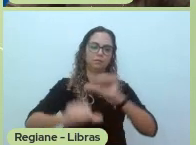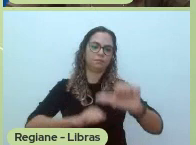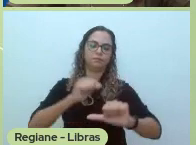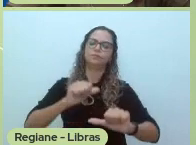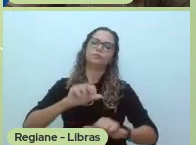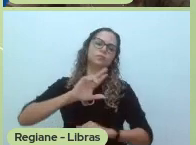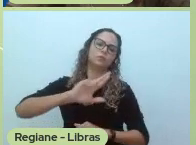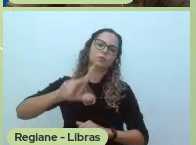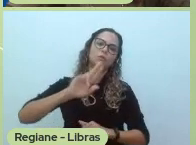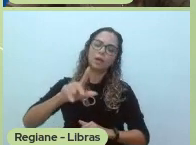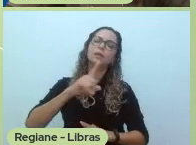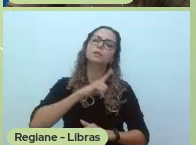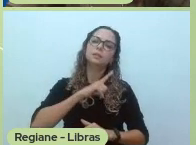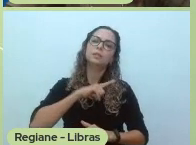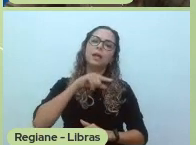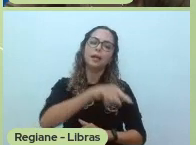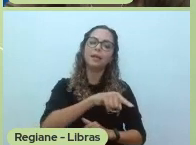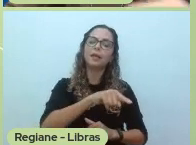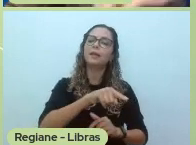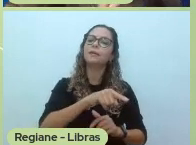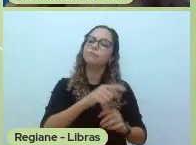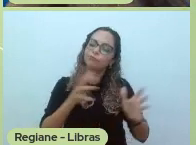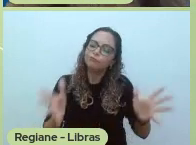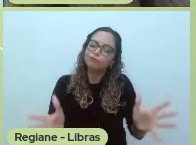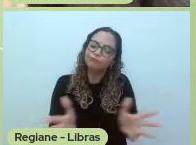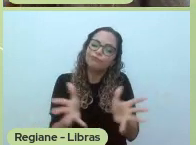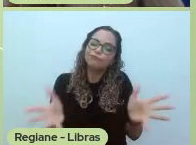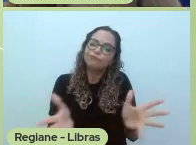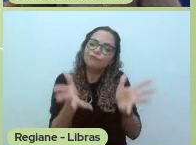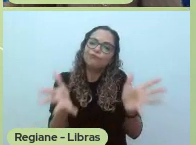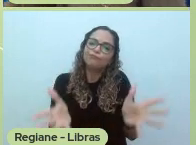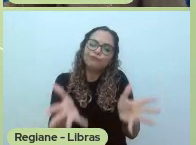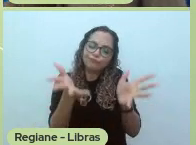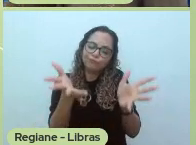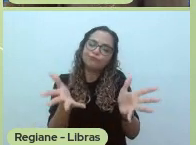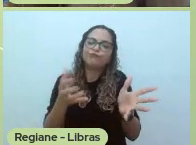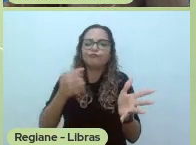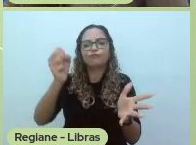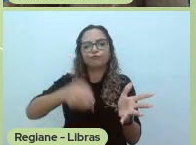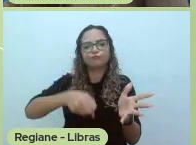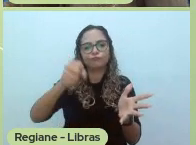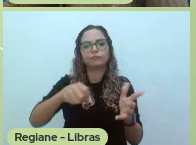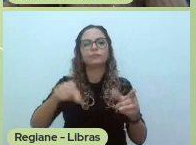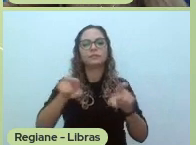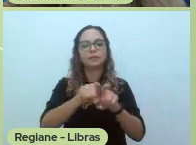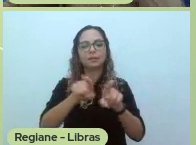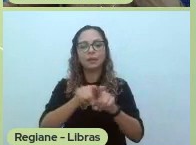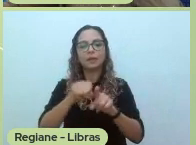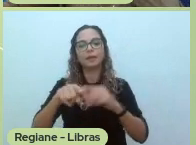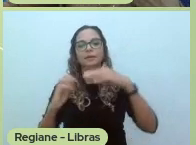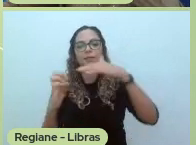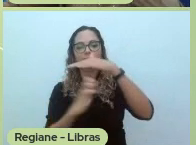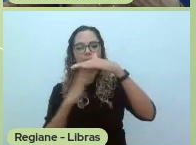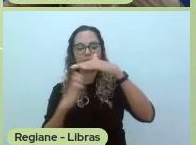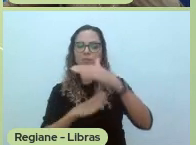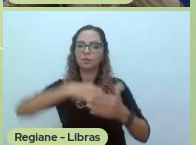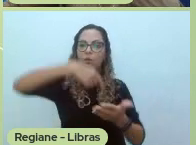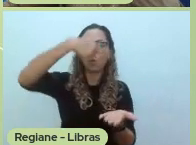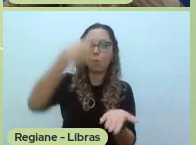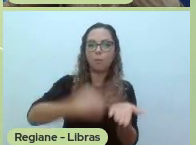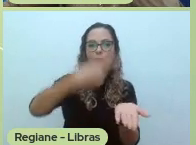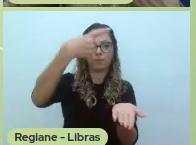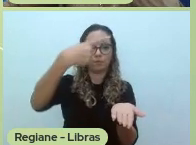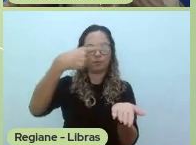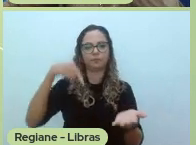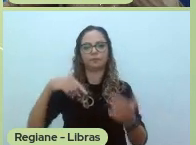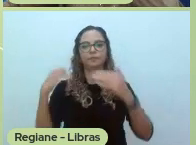é um incentivo, mas ele é também um reflexo do compromisso da empresa e da onde a empresa está